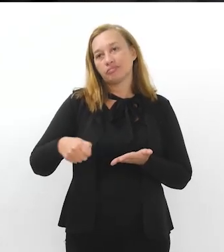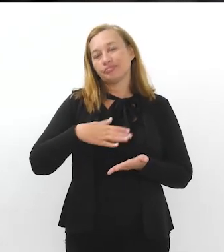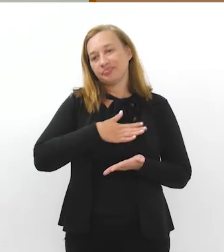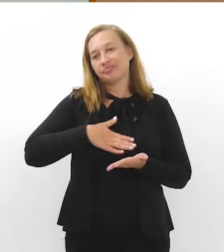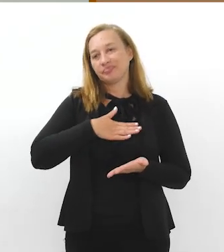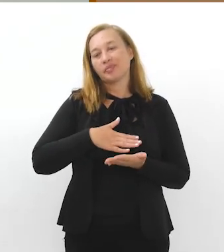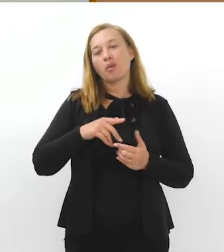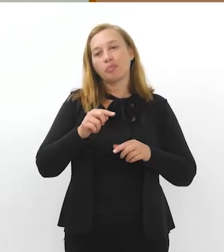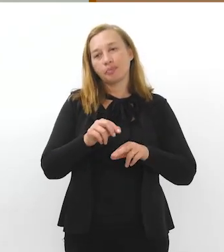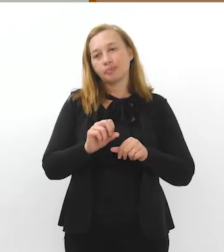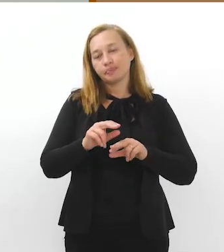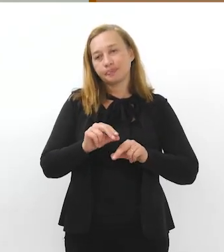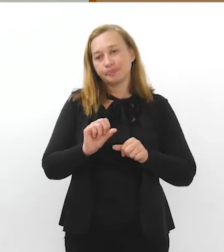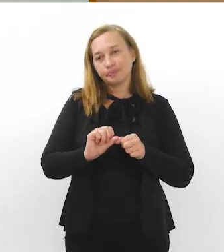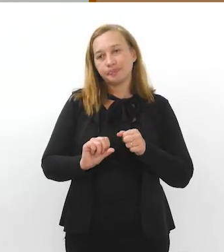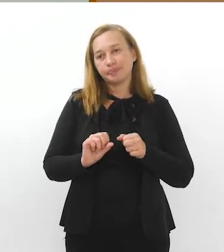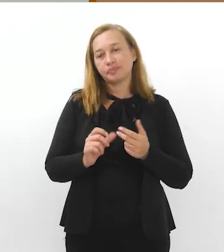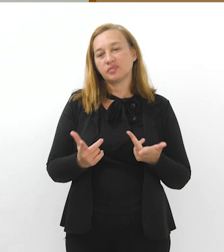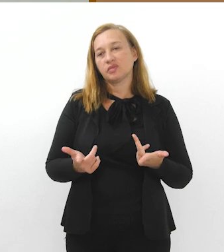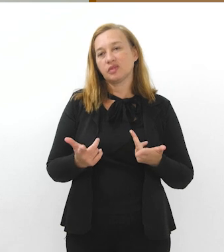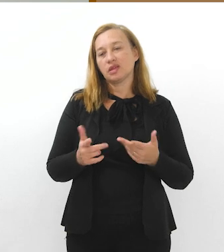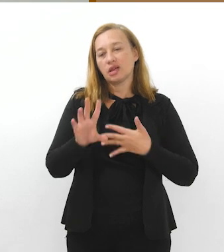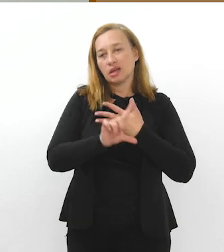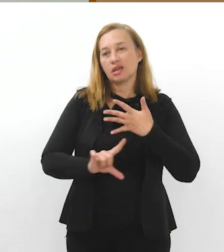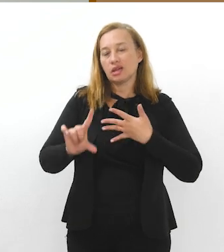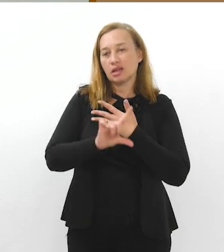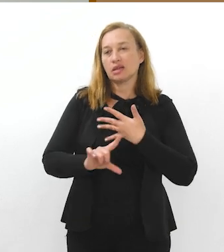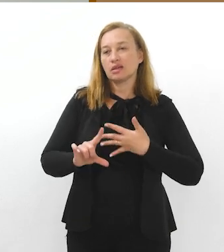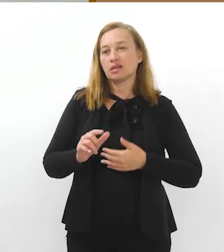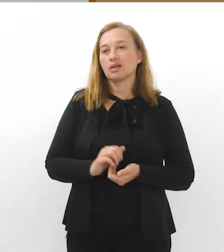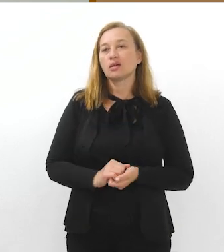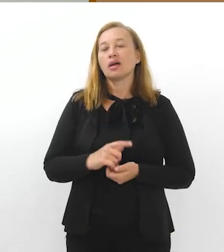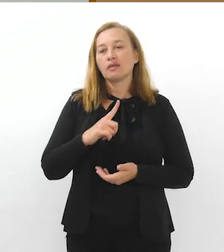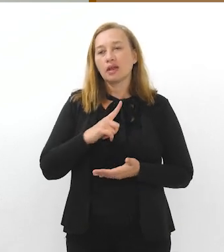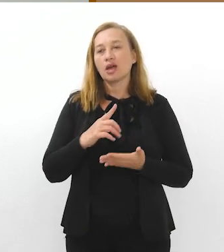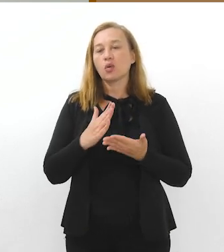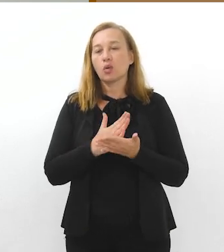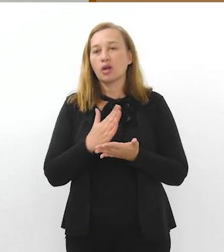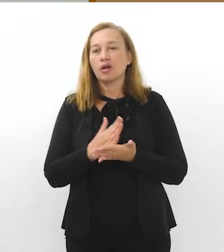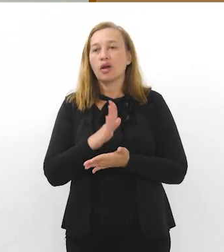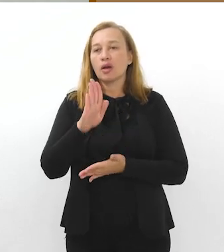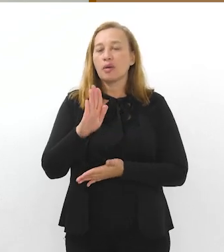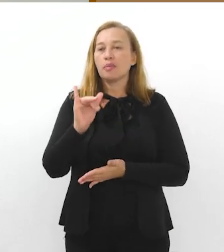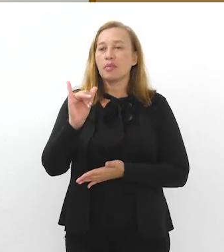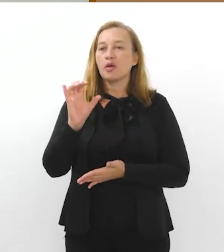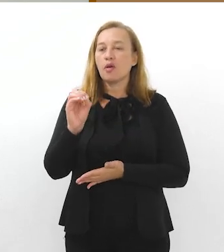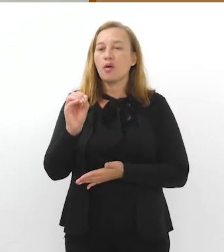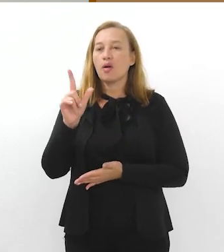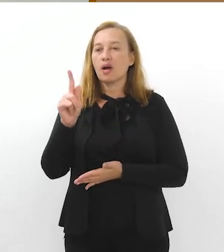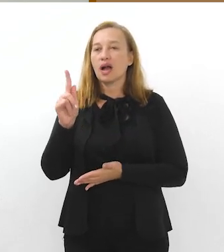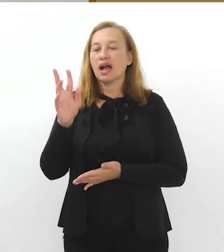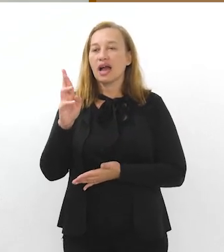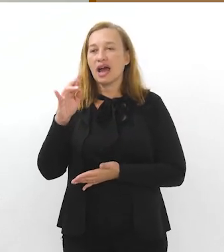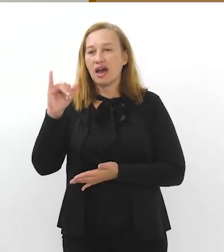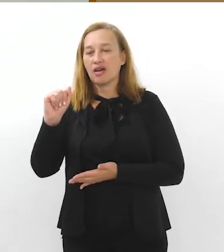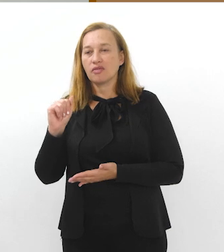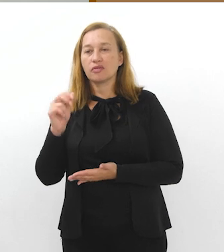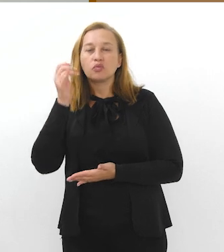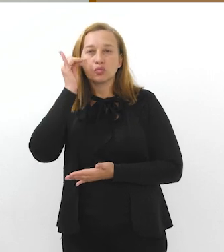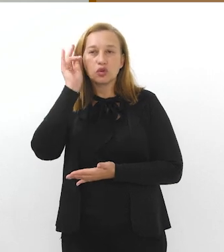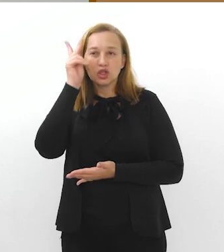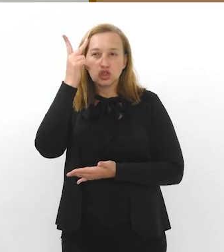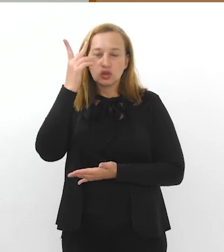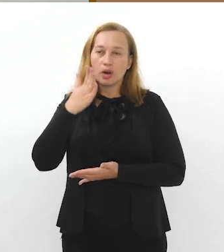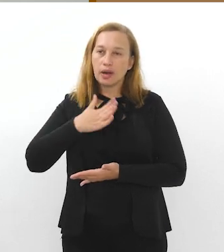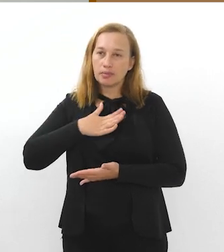eu fiz literatura. Eu tenho um livro biográfico que conta a minha história,